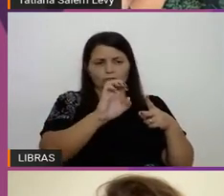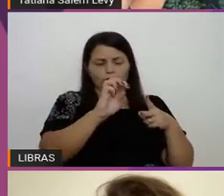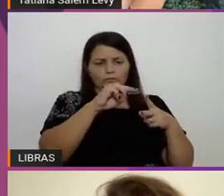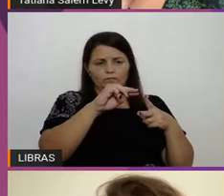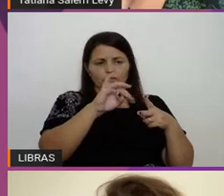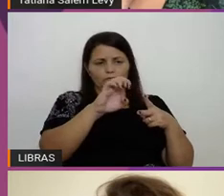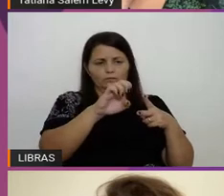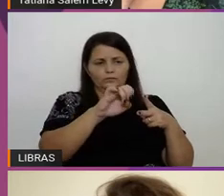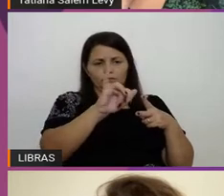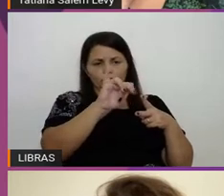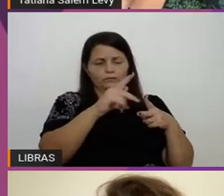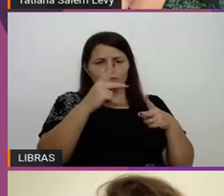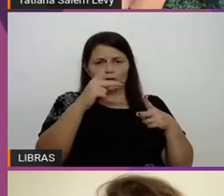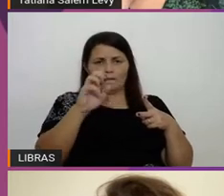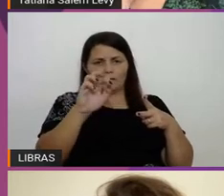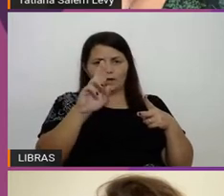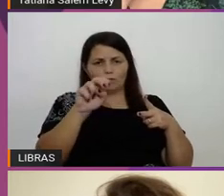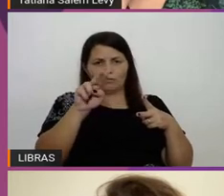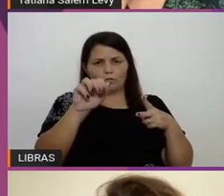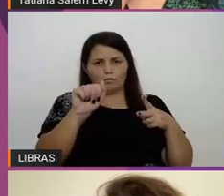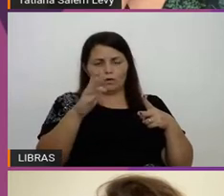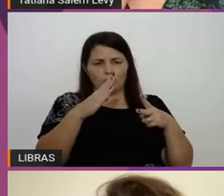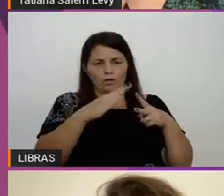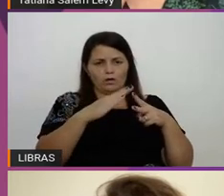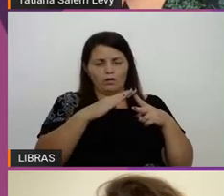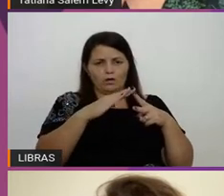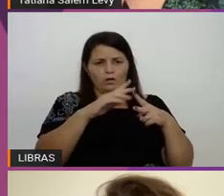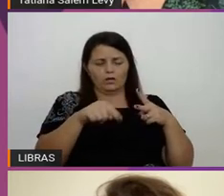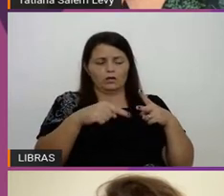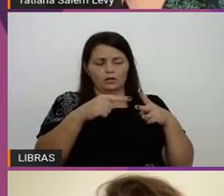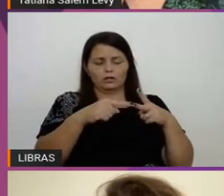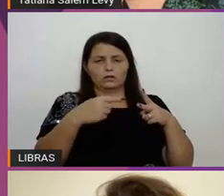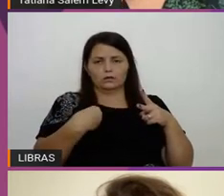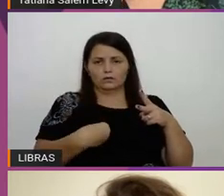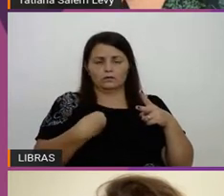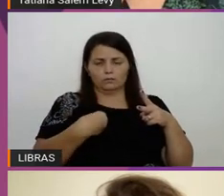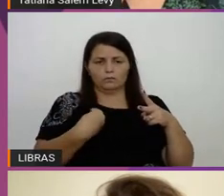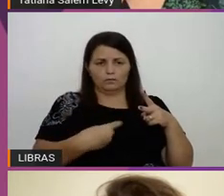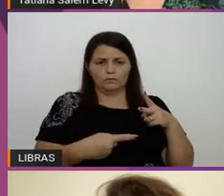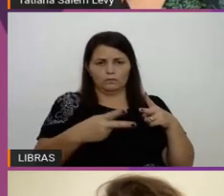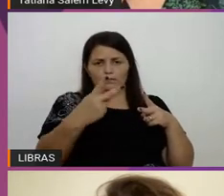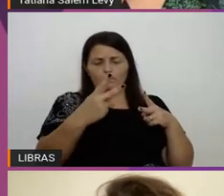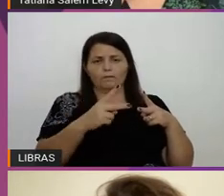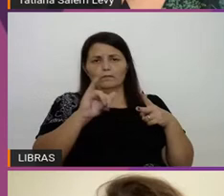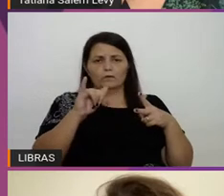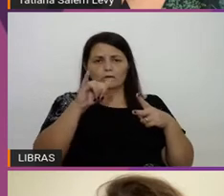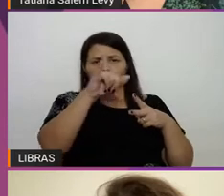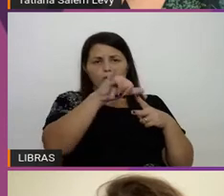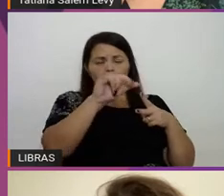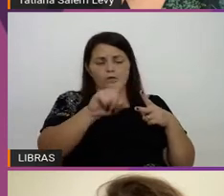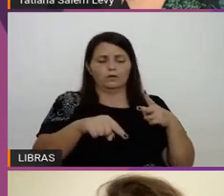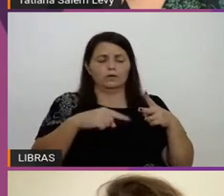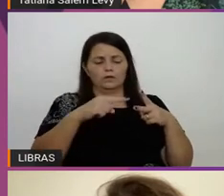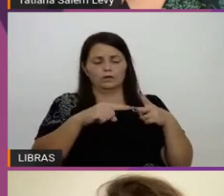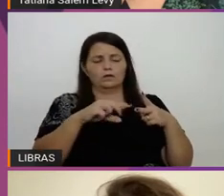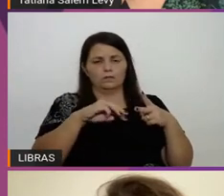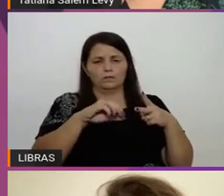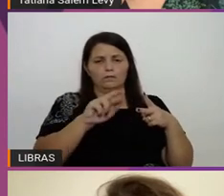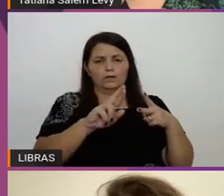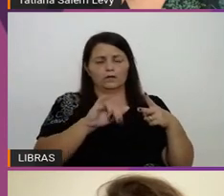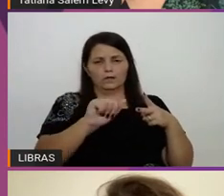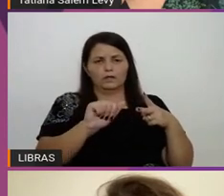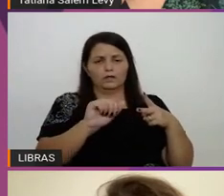peruana que eu sou presidente do e vai